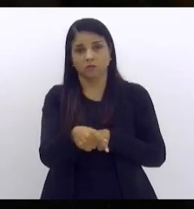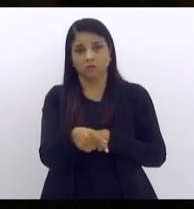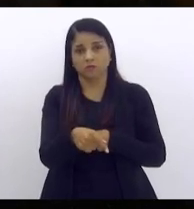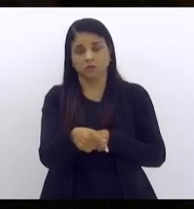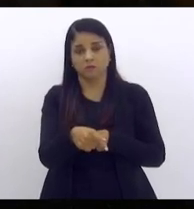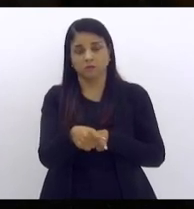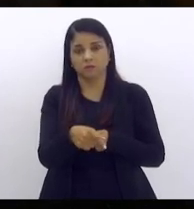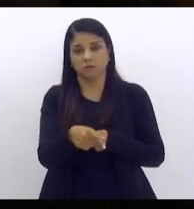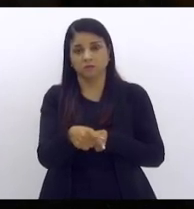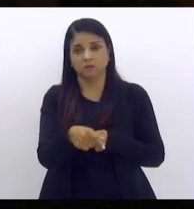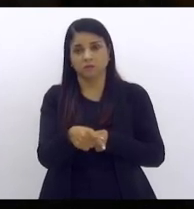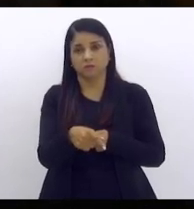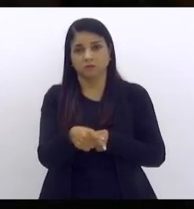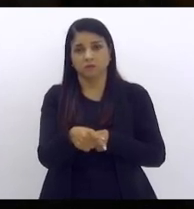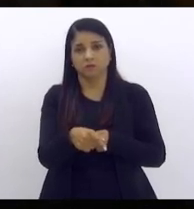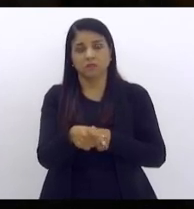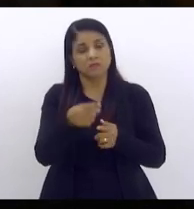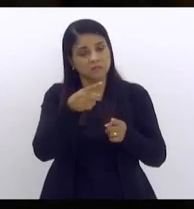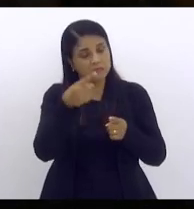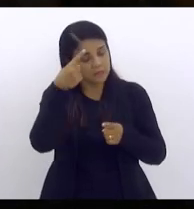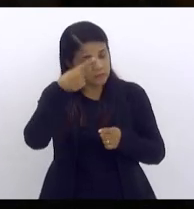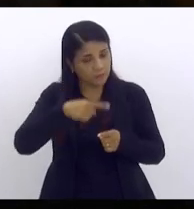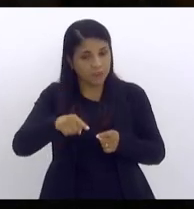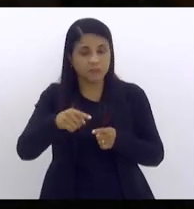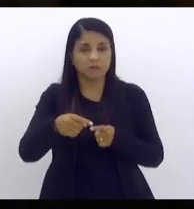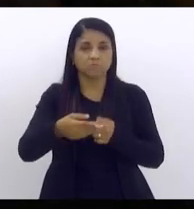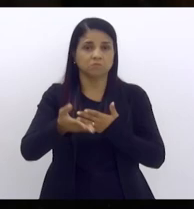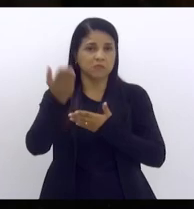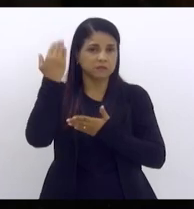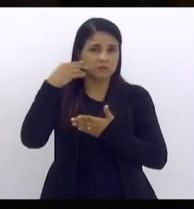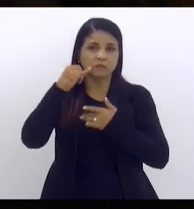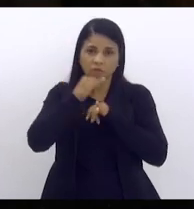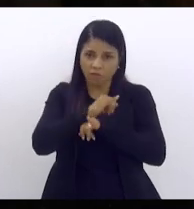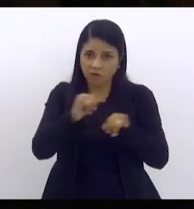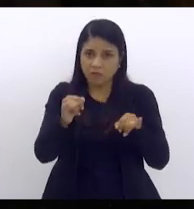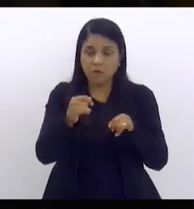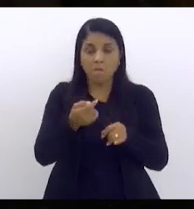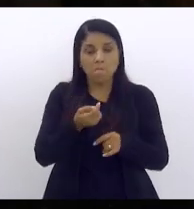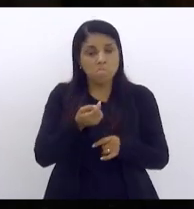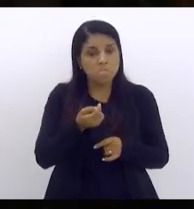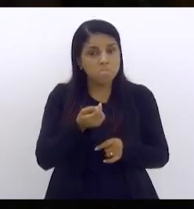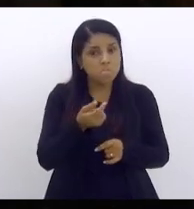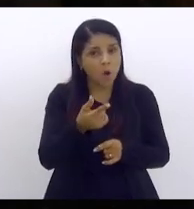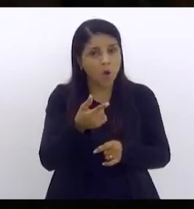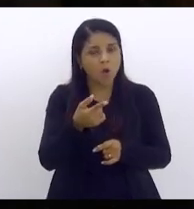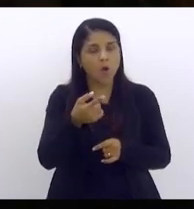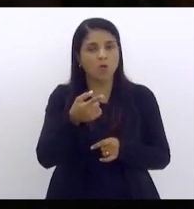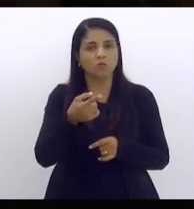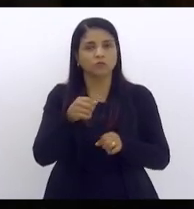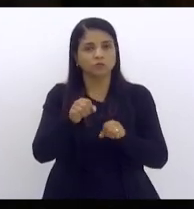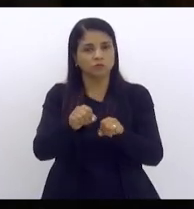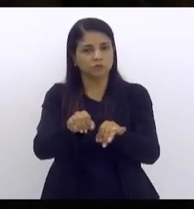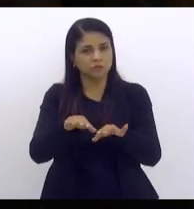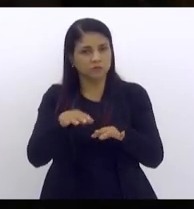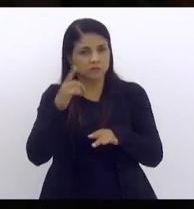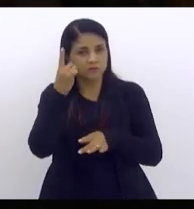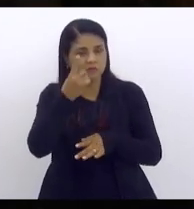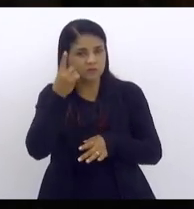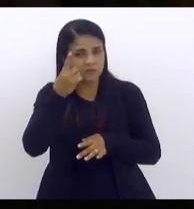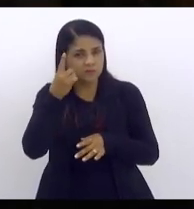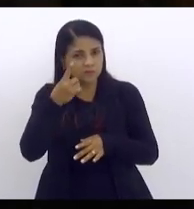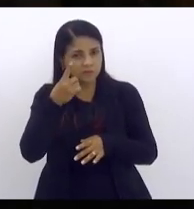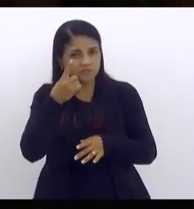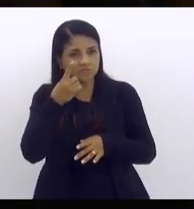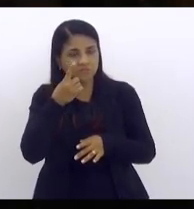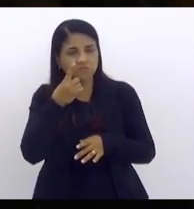volto a dizer, como falei aqui a semana passada, vejo poucos parlamentares se